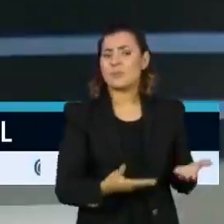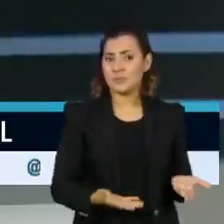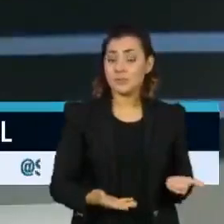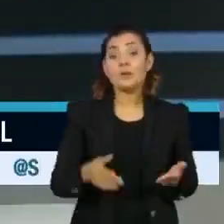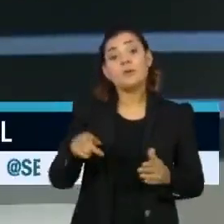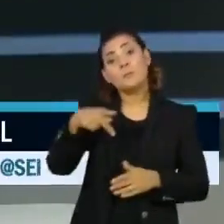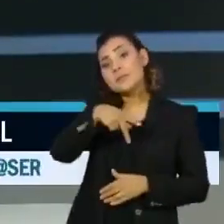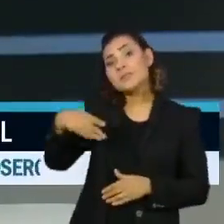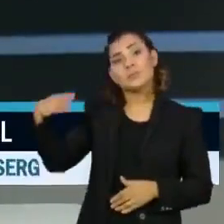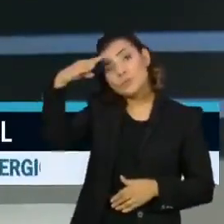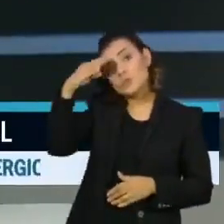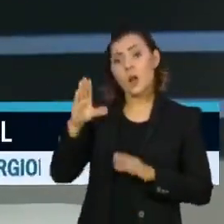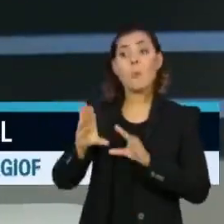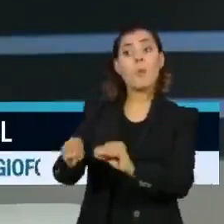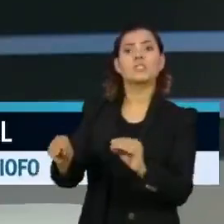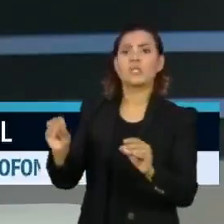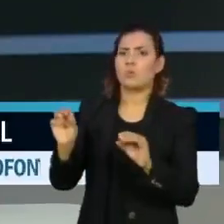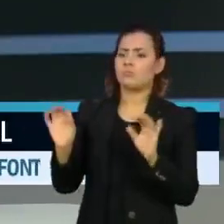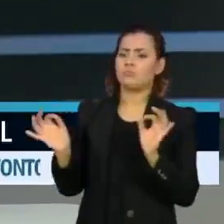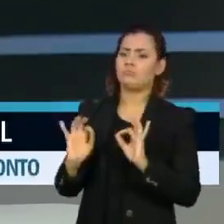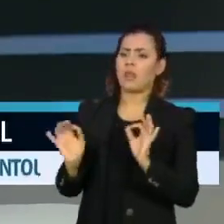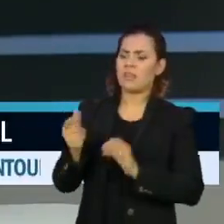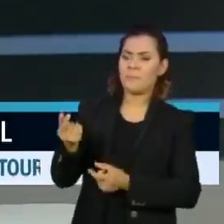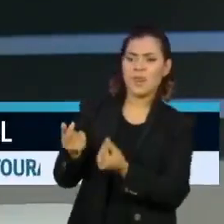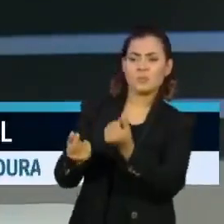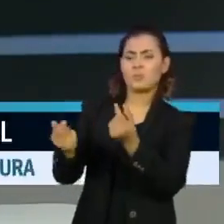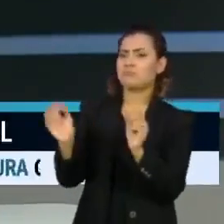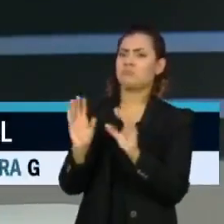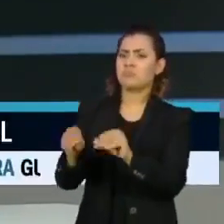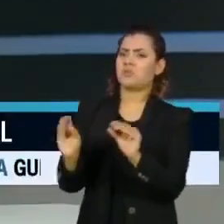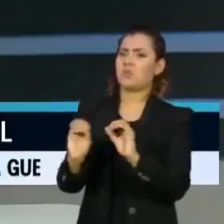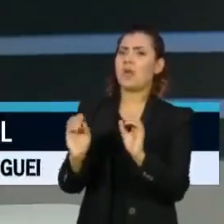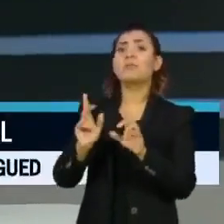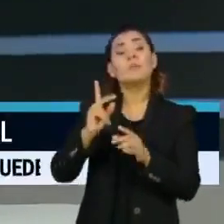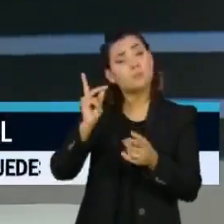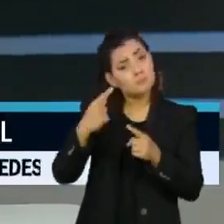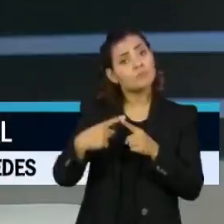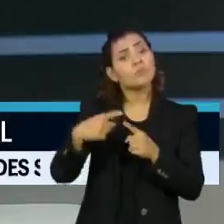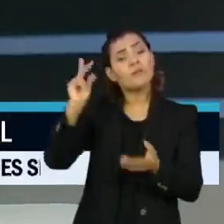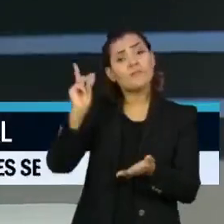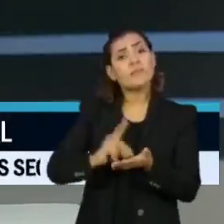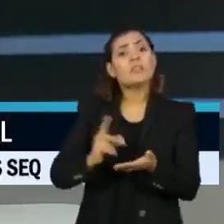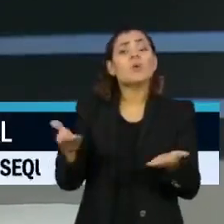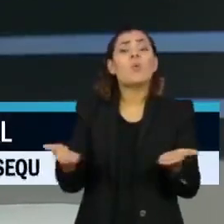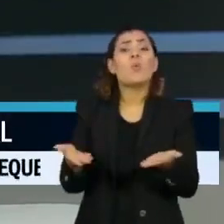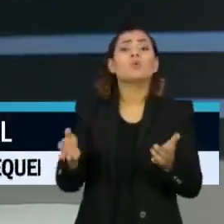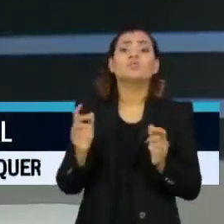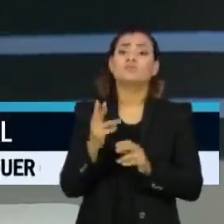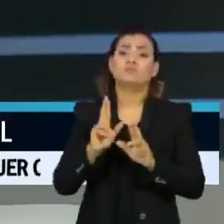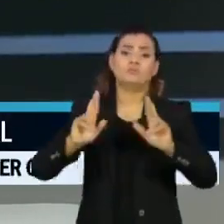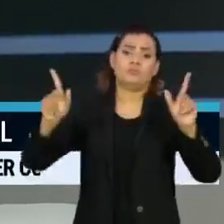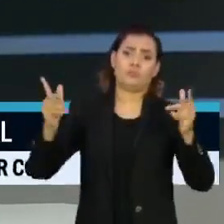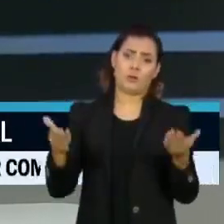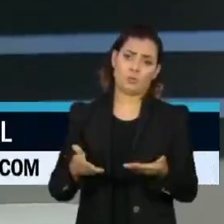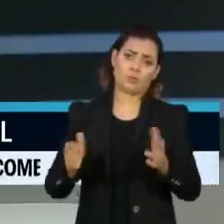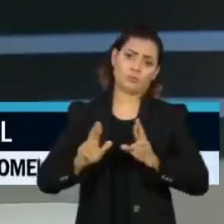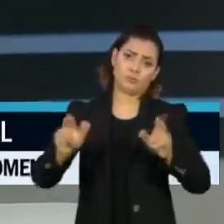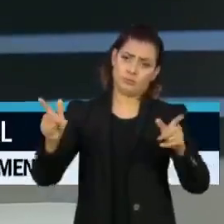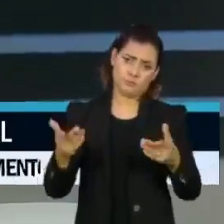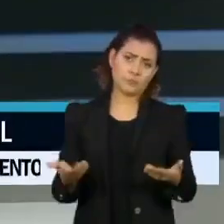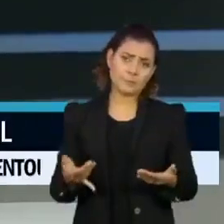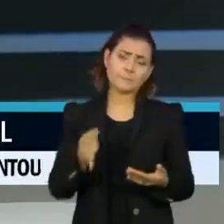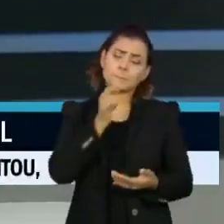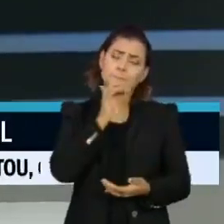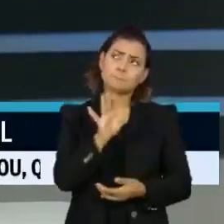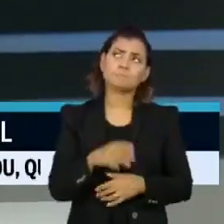o Bolsonaro ainda não interferiu na política de preço, porque eu acho que a gente tem uma realidade, eu vejo as pessoas falarem, que é outra hoje, não é?